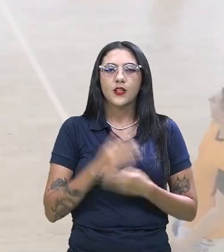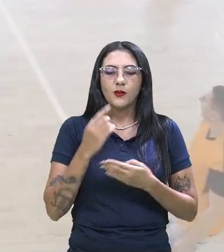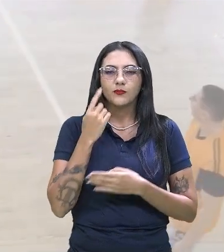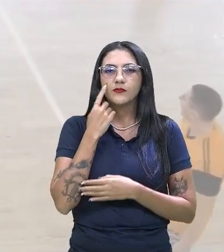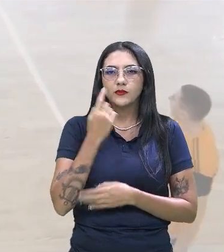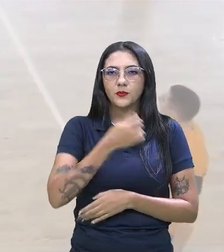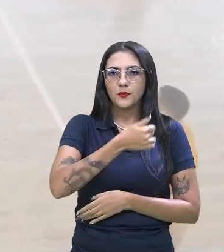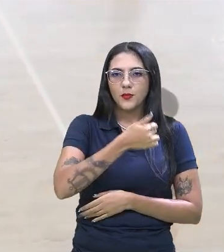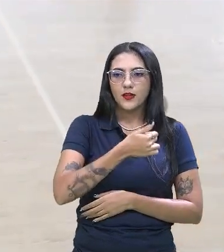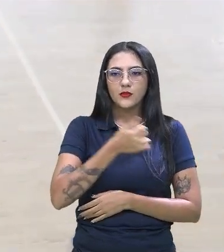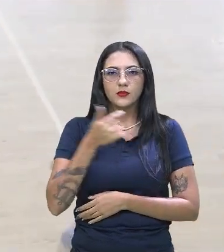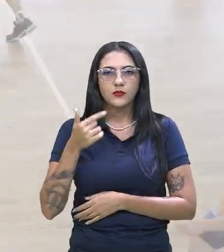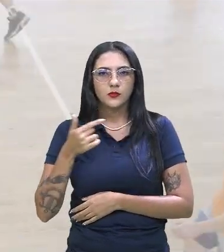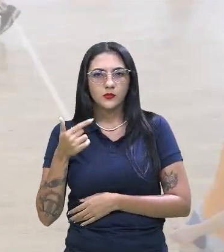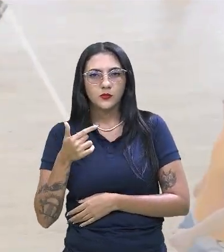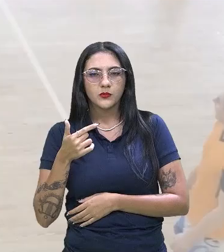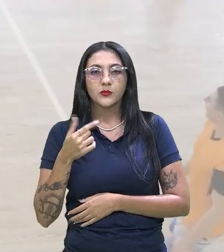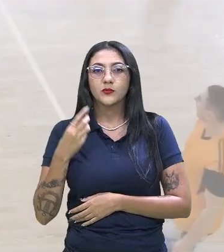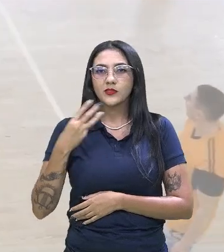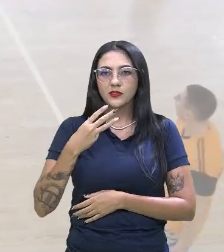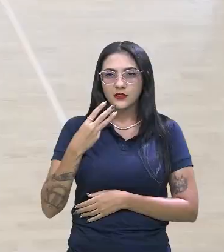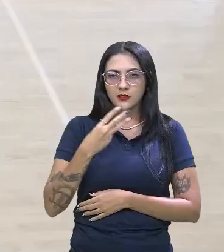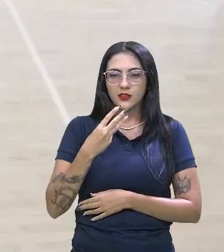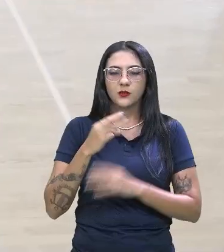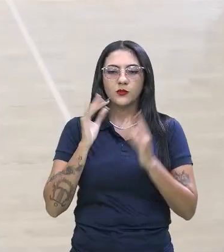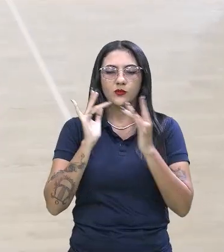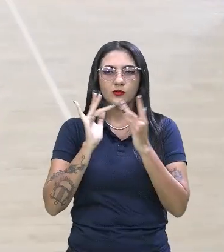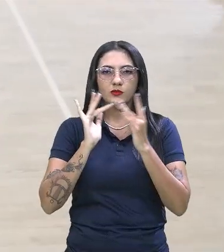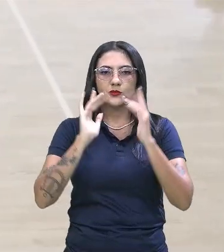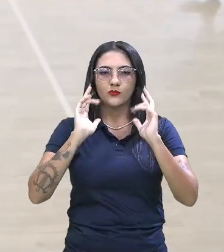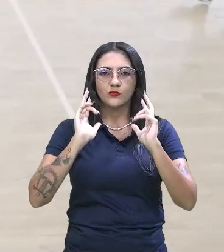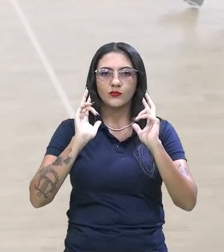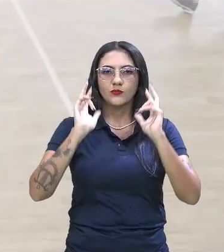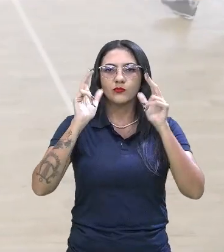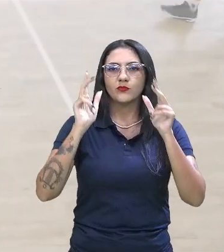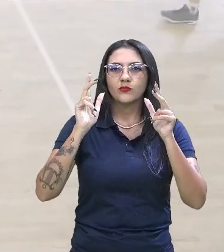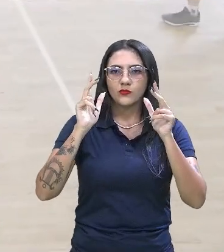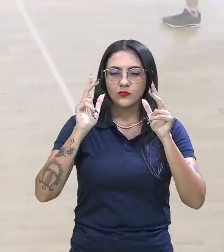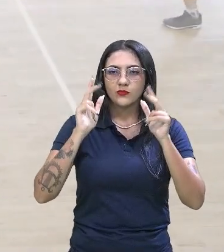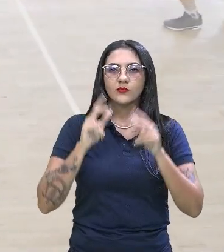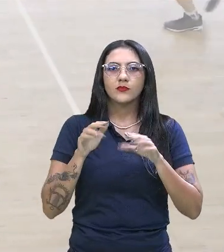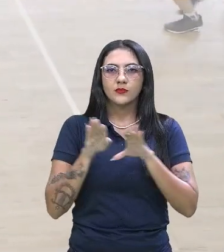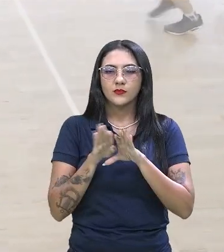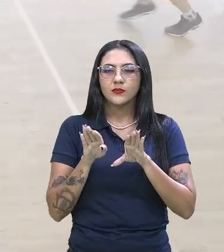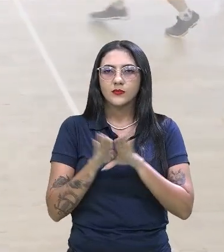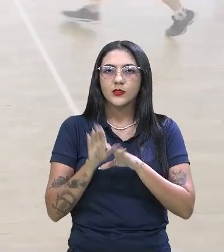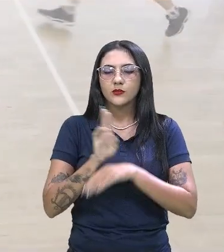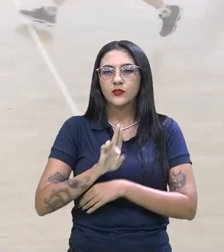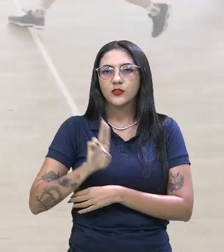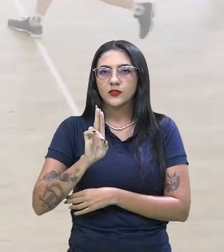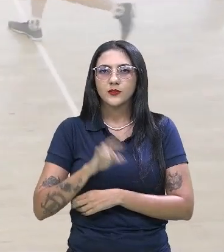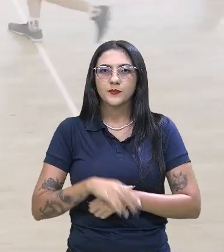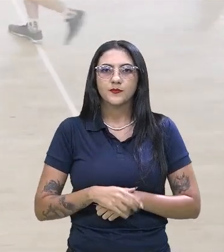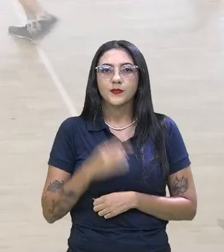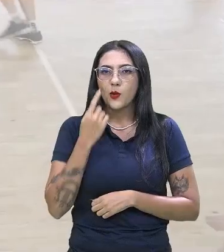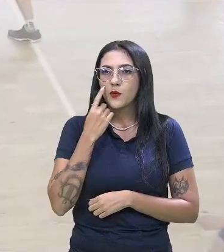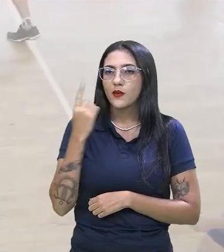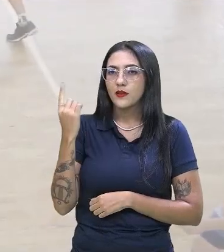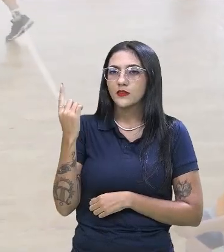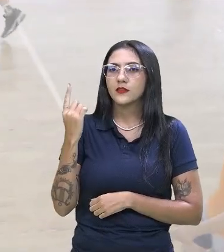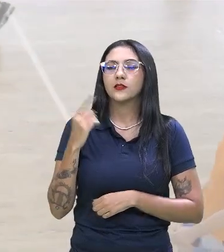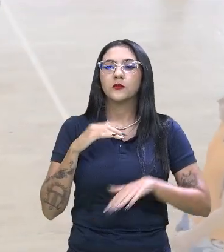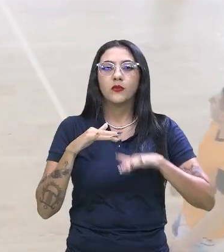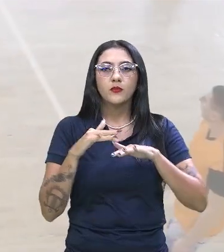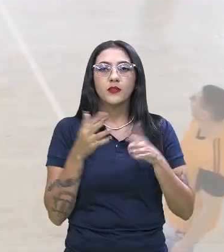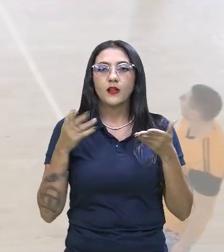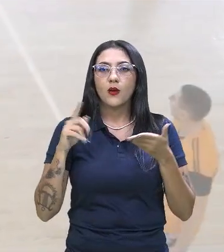recepção, levantamento, que acontece após a recepção, e a técnica utilizada é o toque, e tem como objetivo preparar a